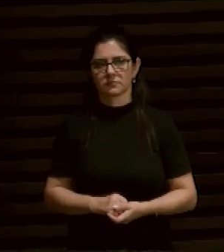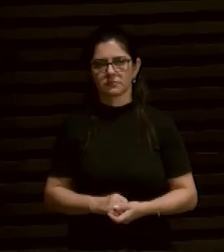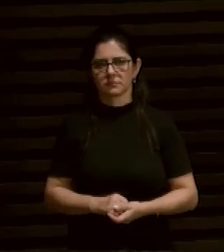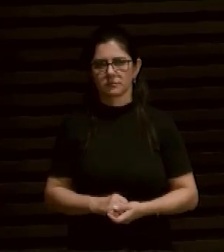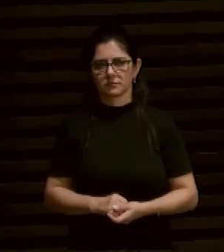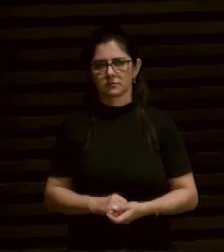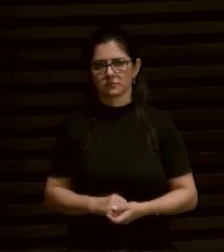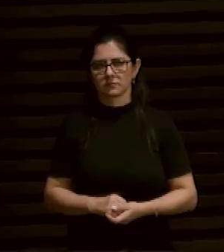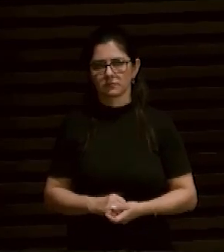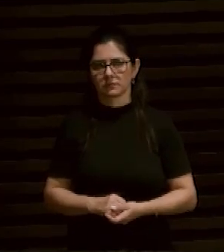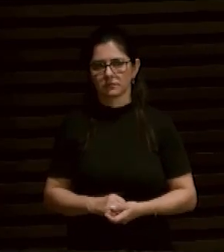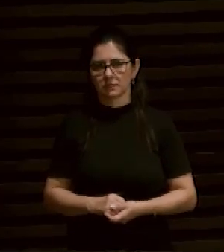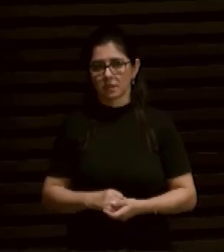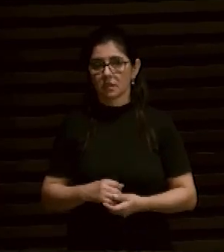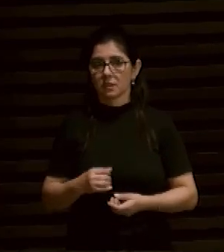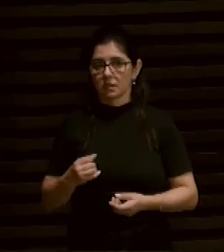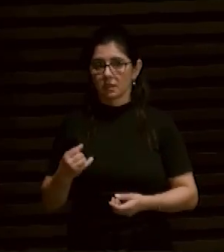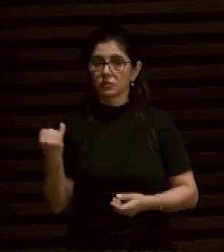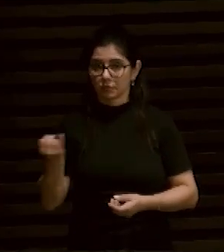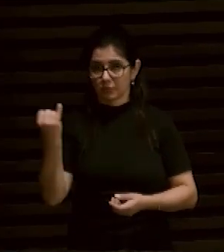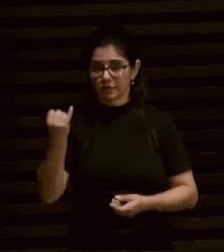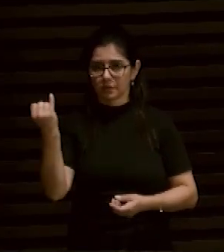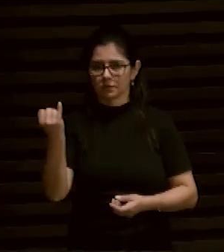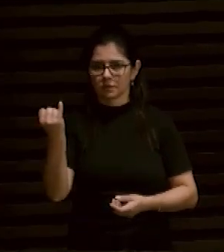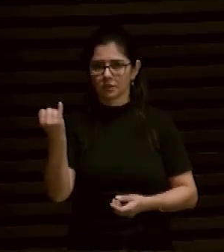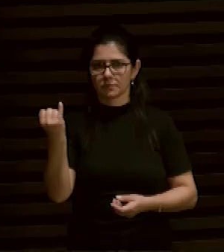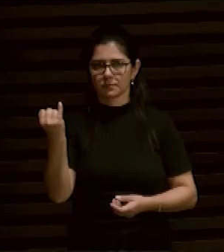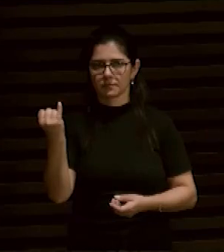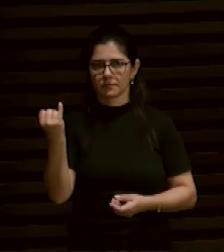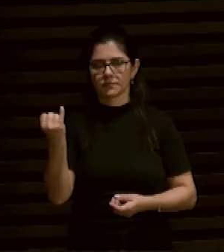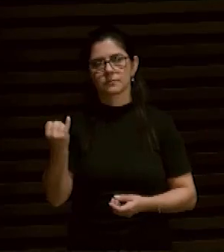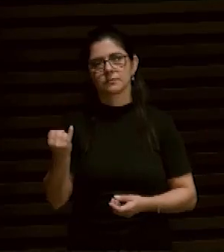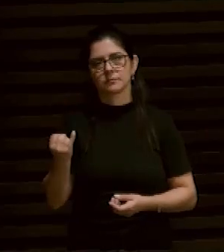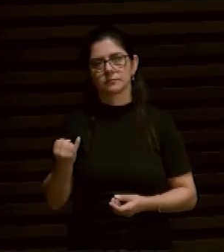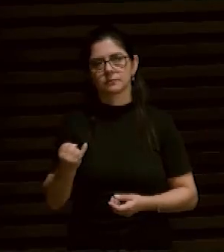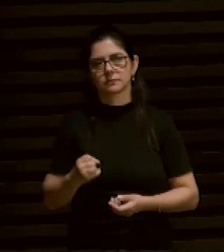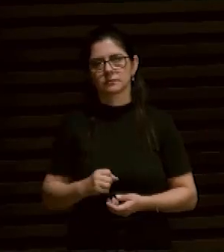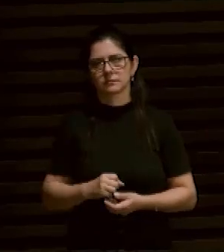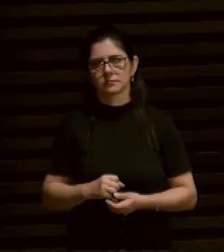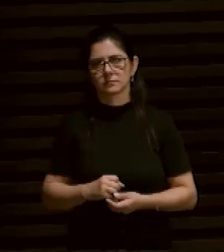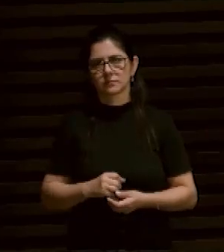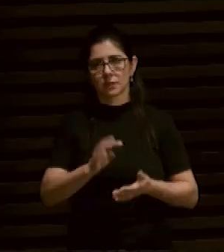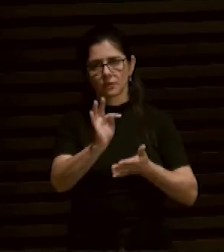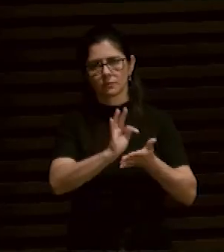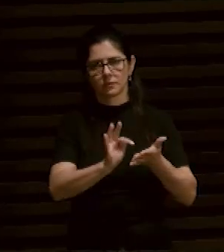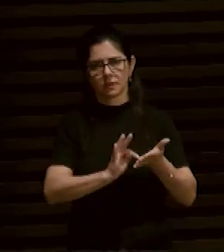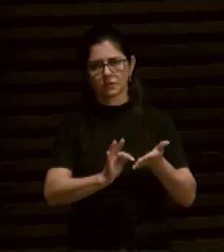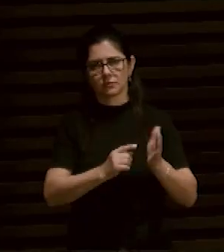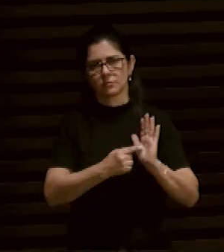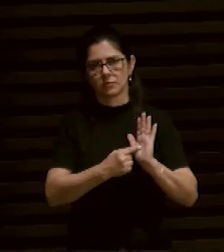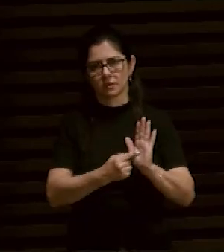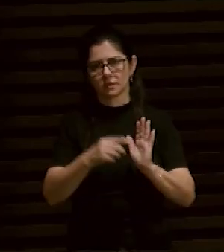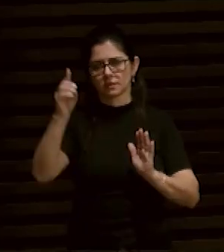E claro, irmãos, outro ponto importante também aqui é que eu acho que eu não tenho que entrar no mérito de que o texto aqui fala, por exemplo, que